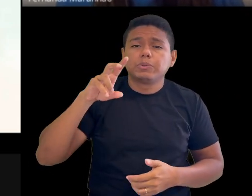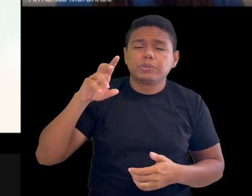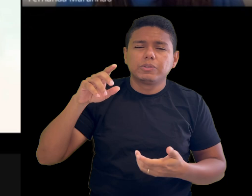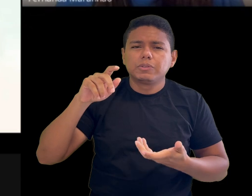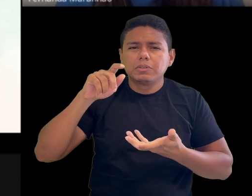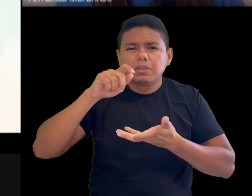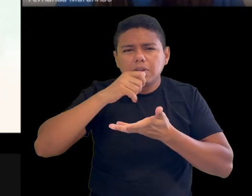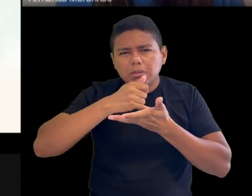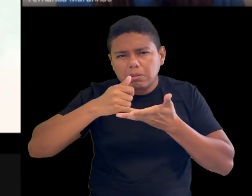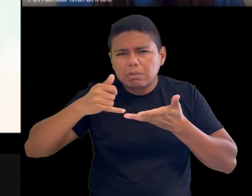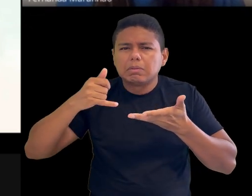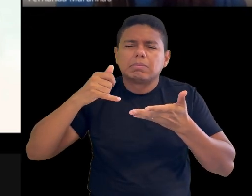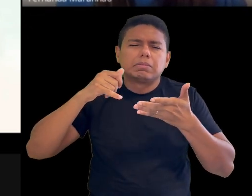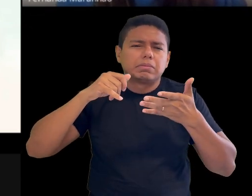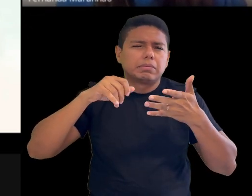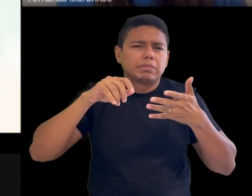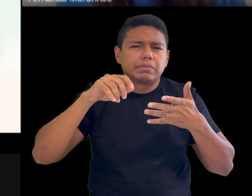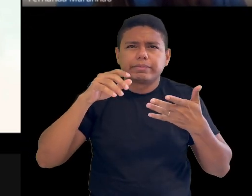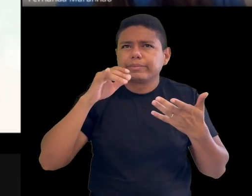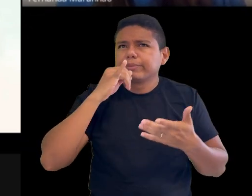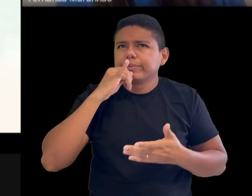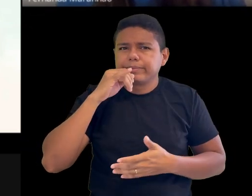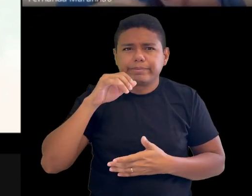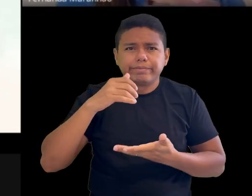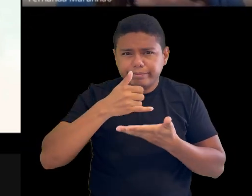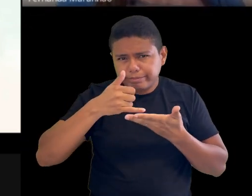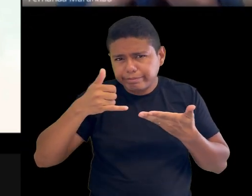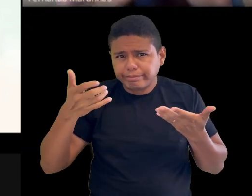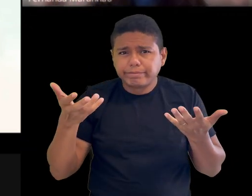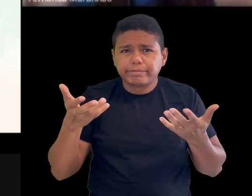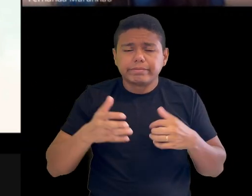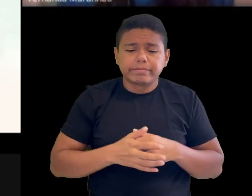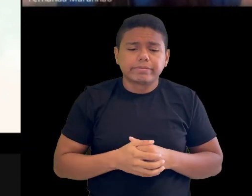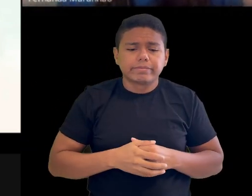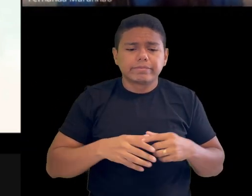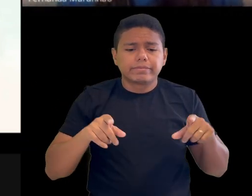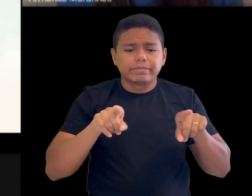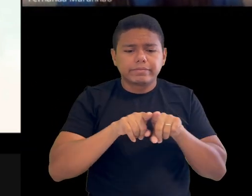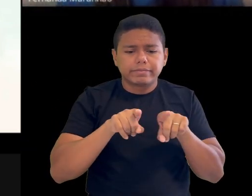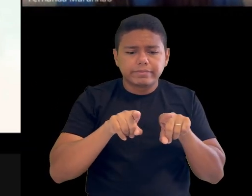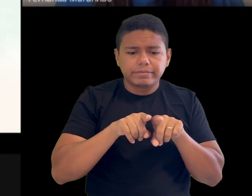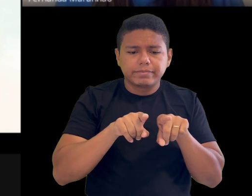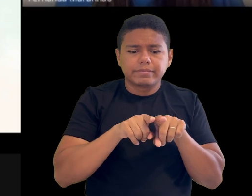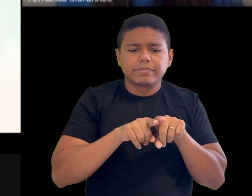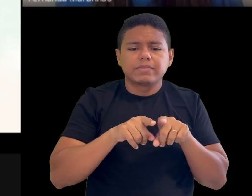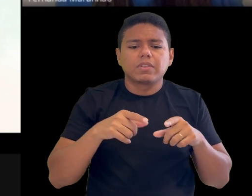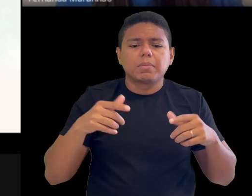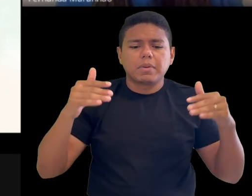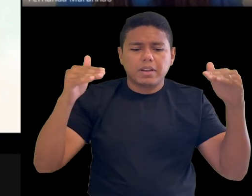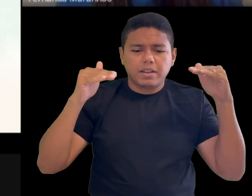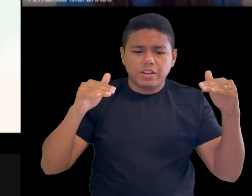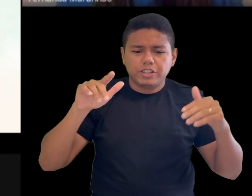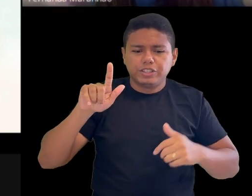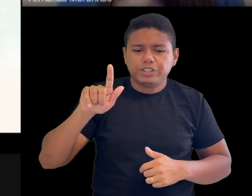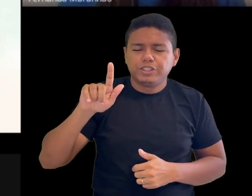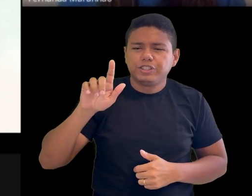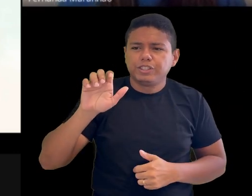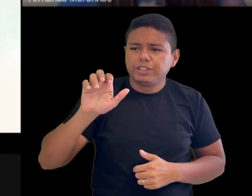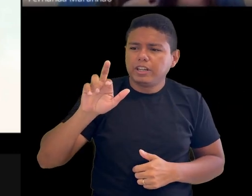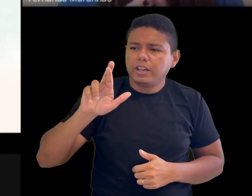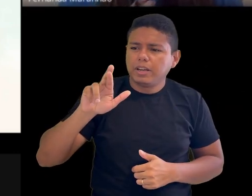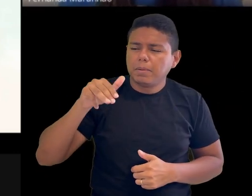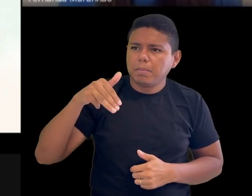a cocaína, a gemelaridade e a polidrominia pela sobredistensão uterina que podem causar, fazendo com que eventualmente essa